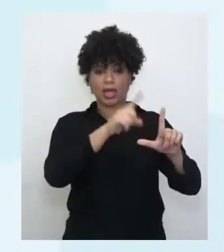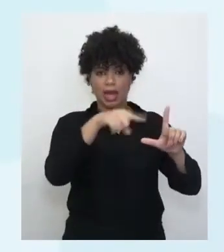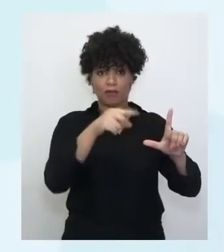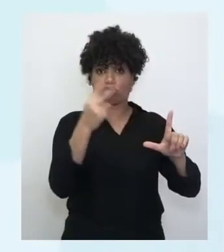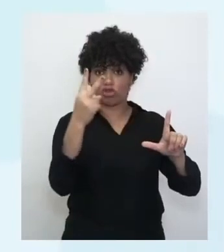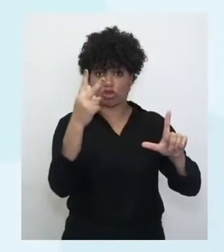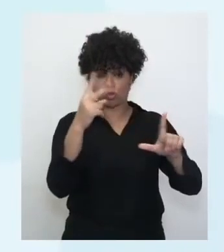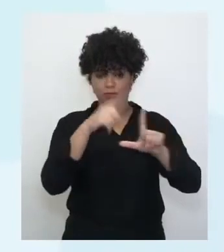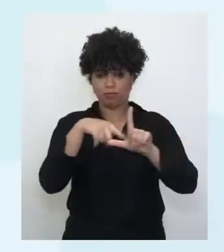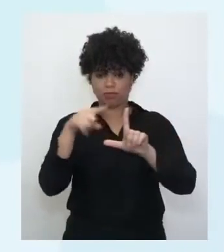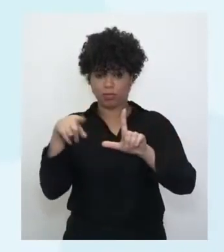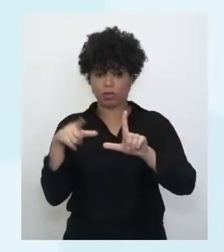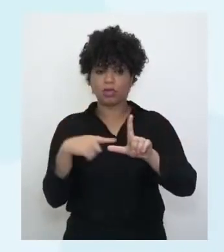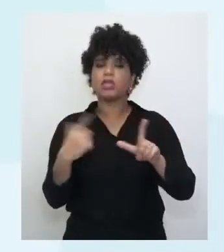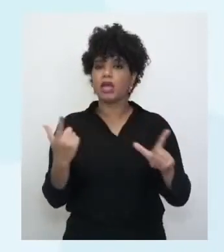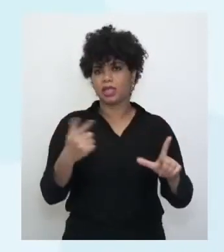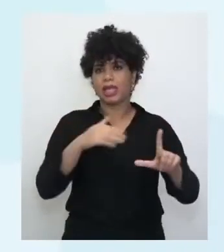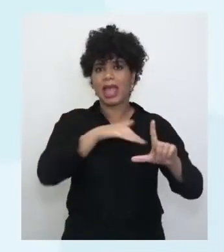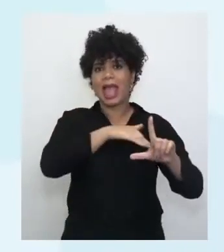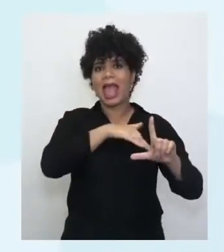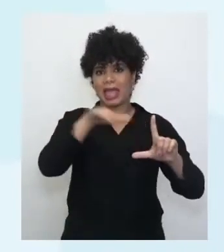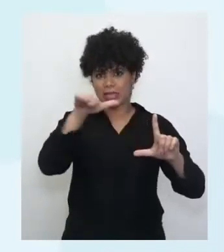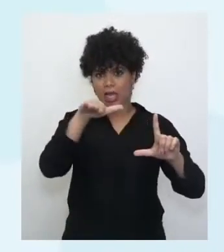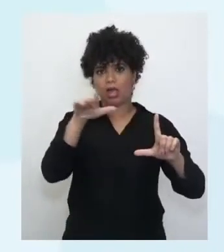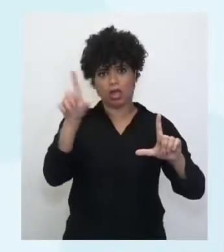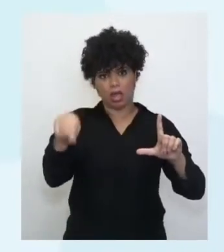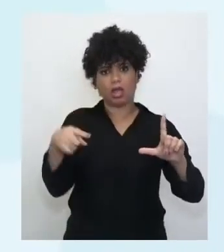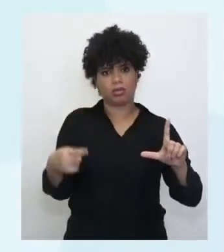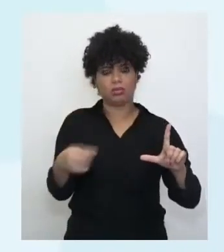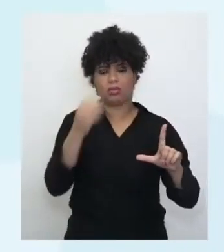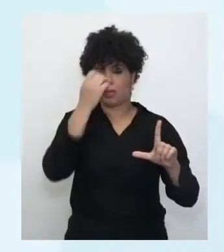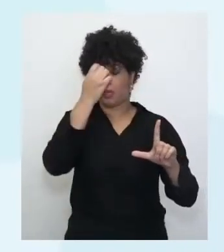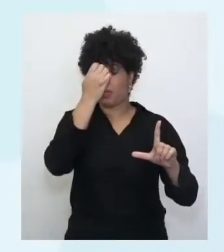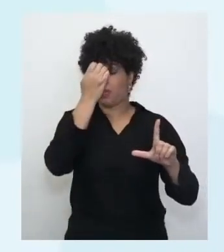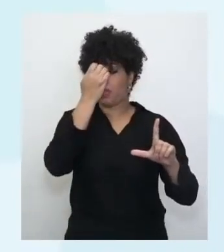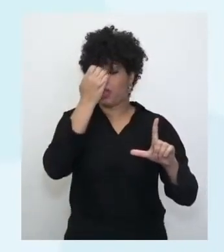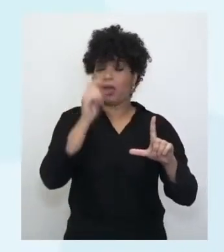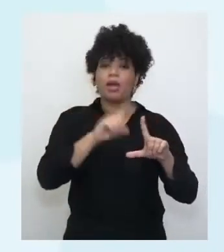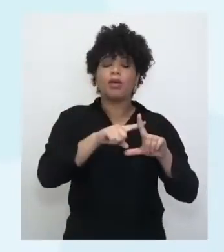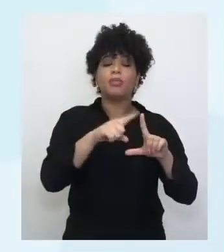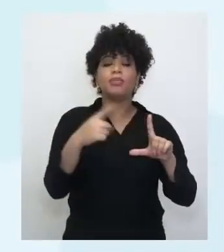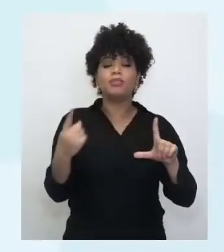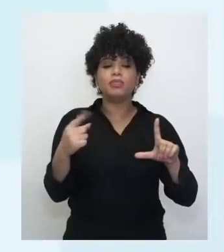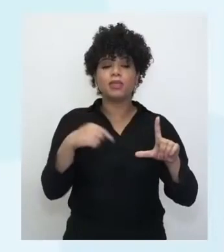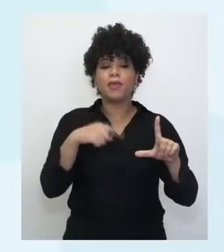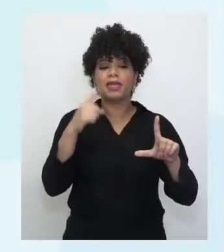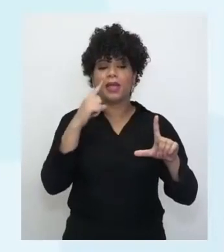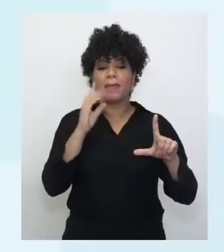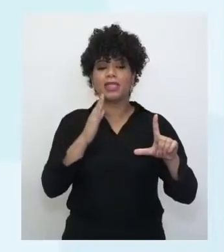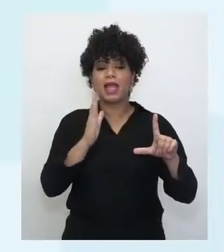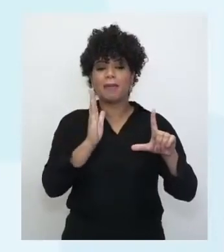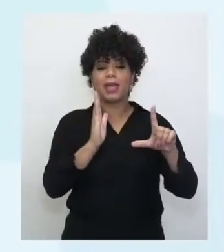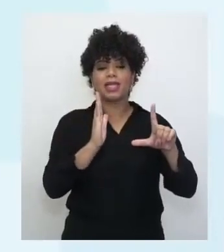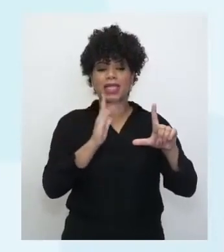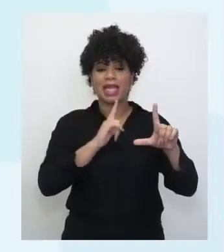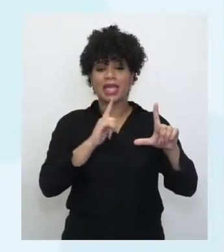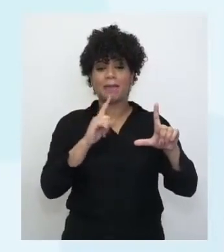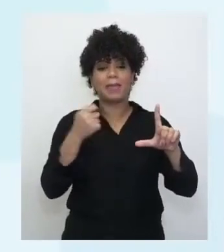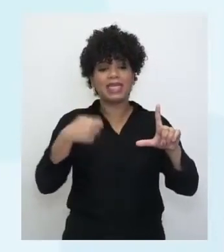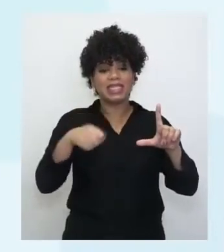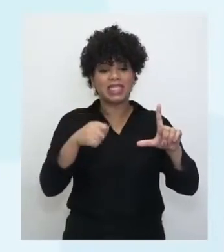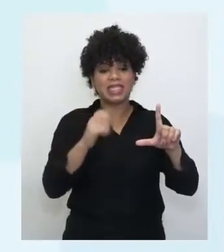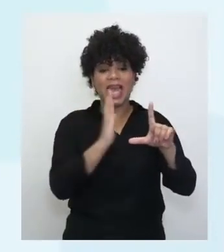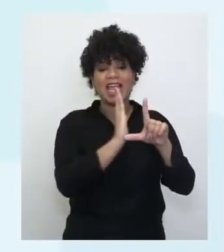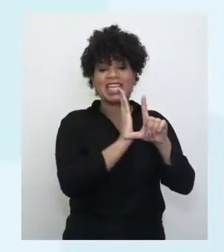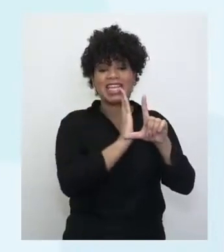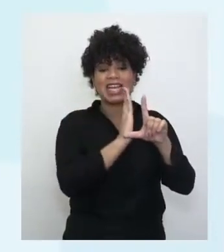aí. É uma reta também, porque a gente está falando de reta hoje, certo? Tá. Essa reta, ela é inclinada. A outra não era inclinada, ela é paralela. Essa